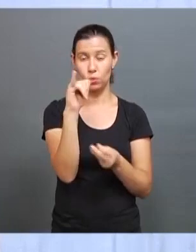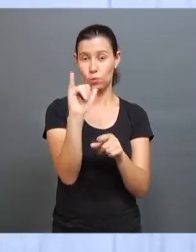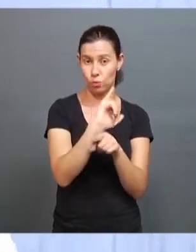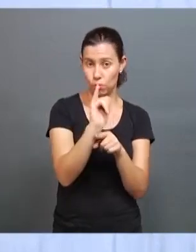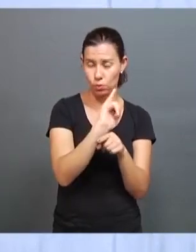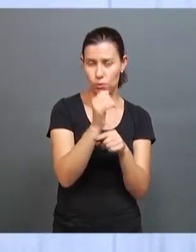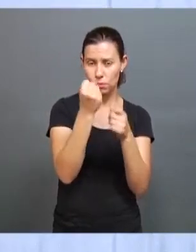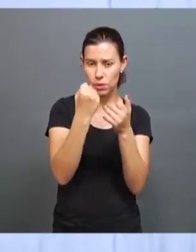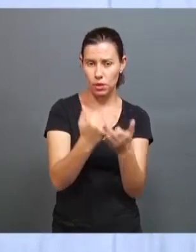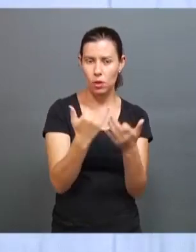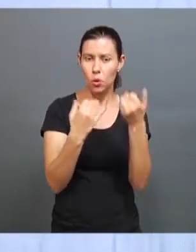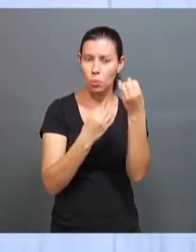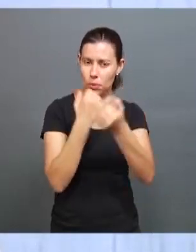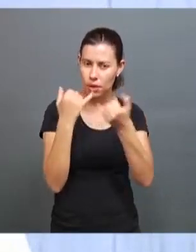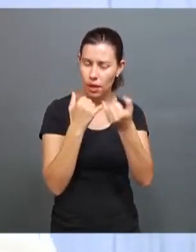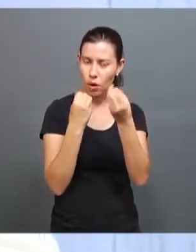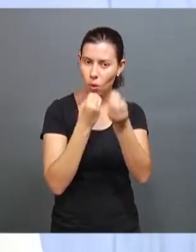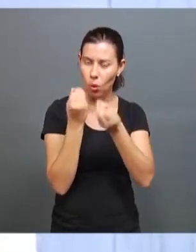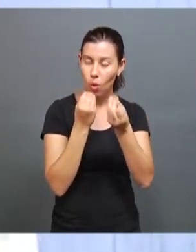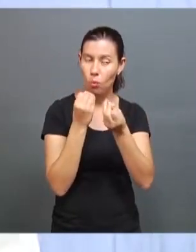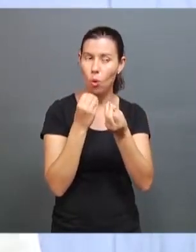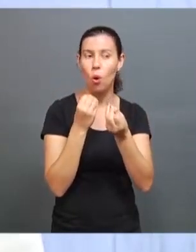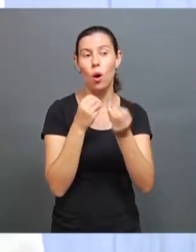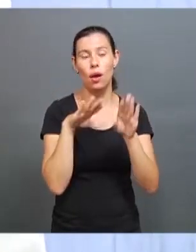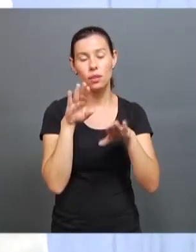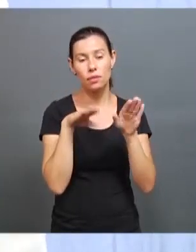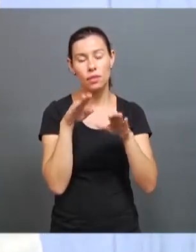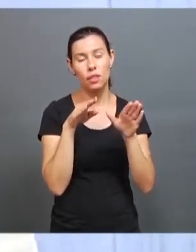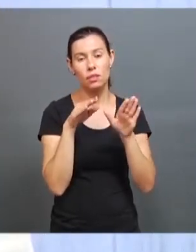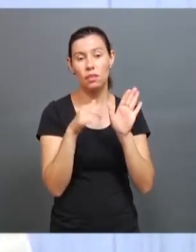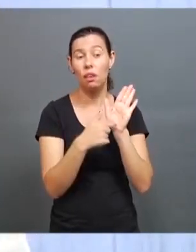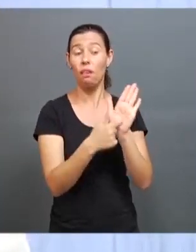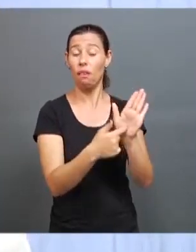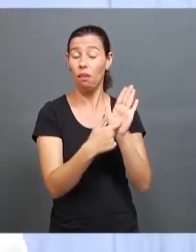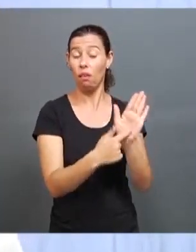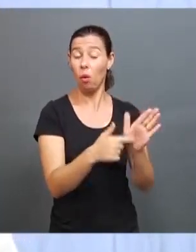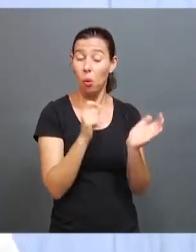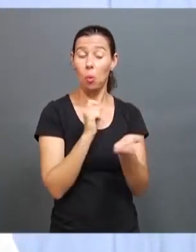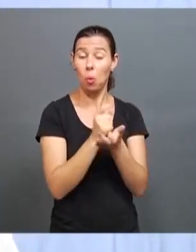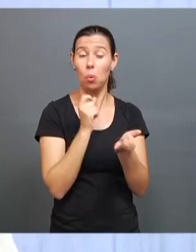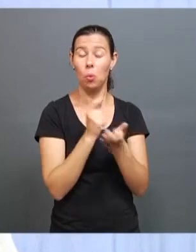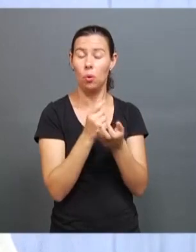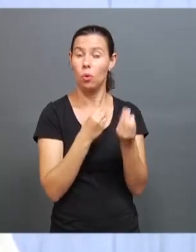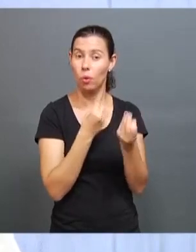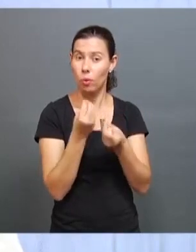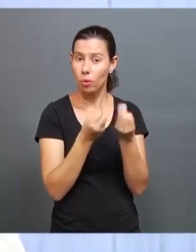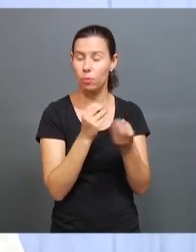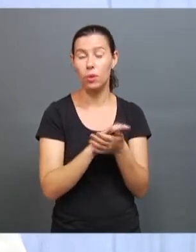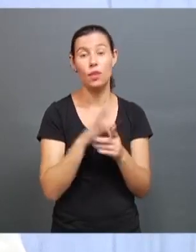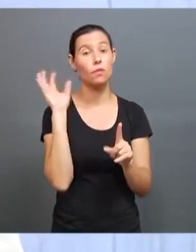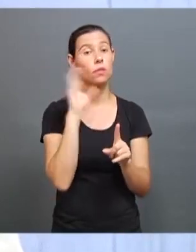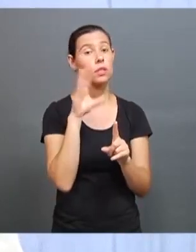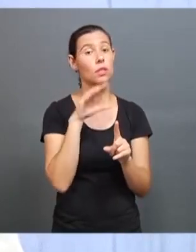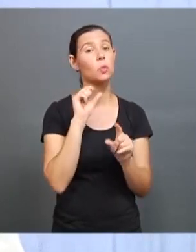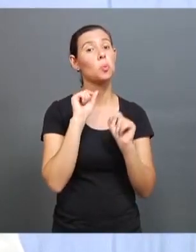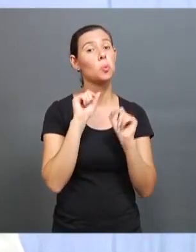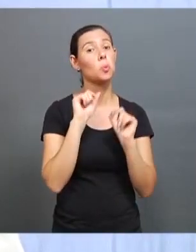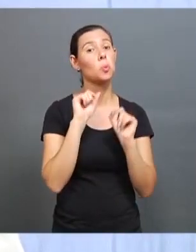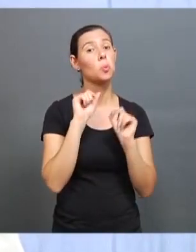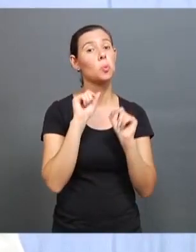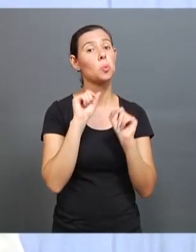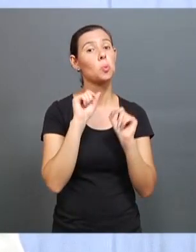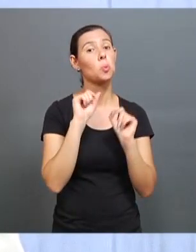desse produto? Apesar que só de explicar, você já está enaltecendo a compra, né? Mas assim, qual que é o tipo de influência? E aí a gente também não pode esquecer